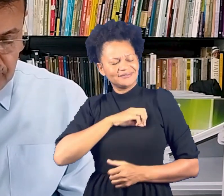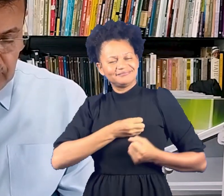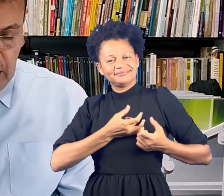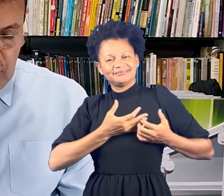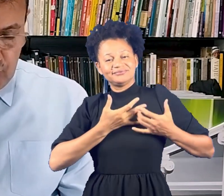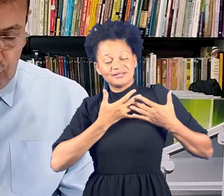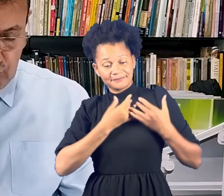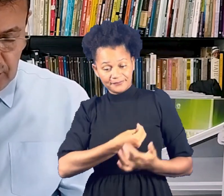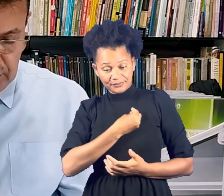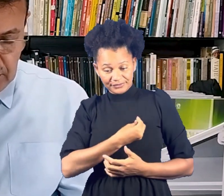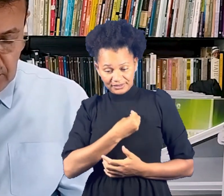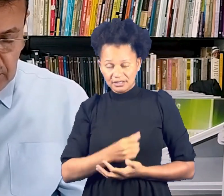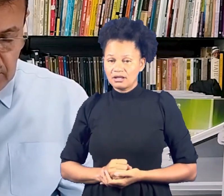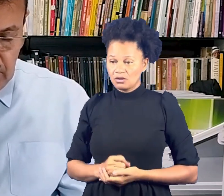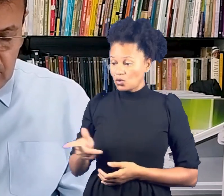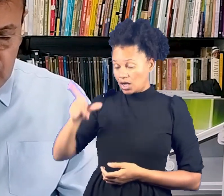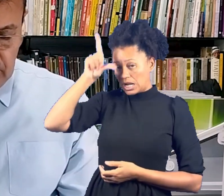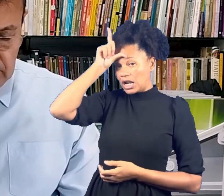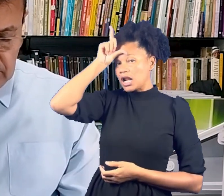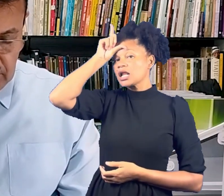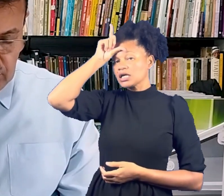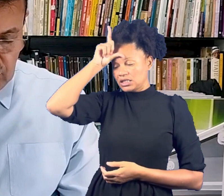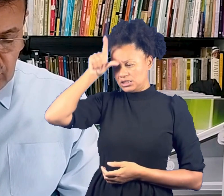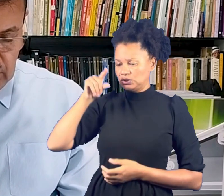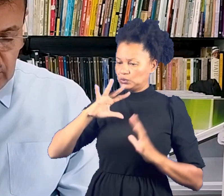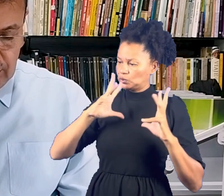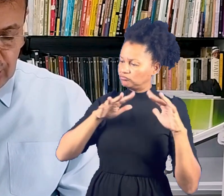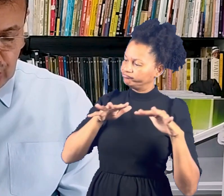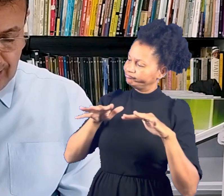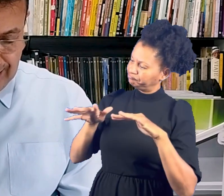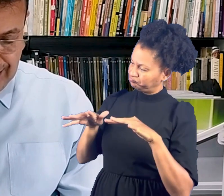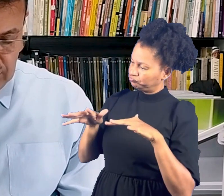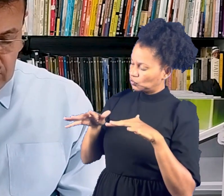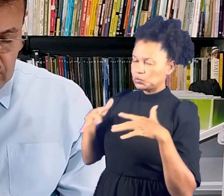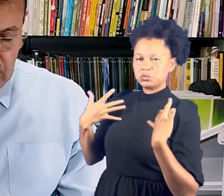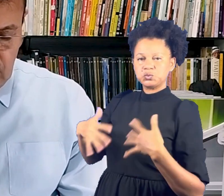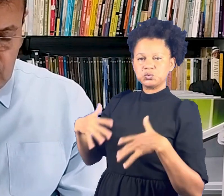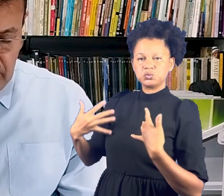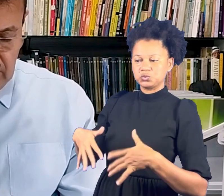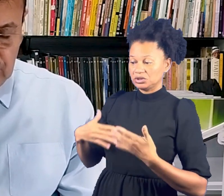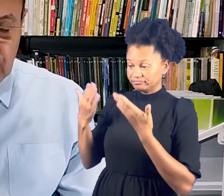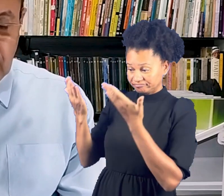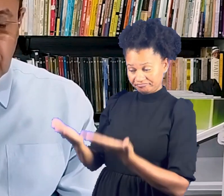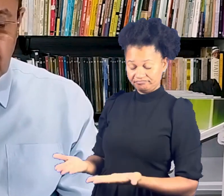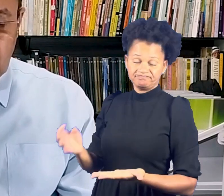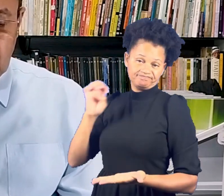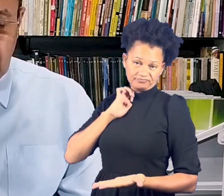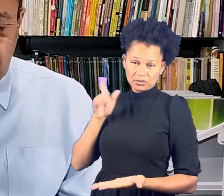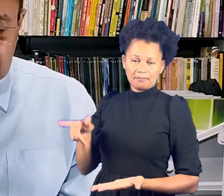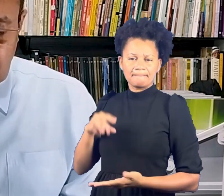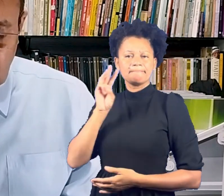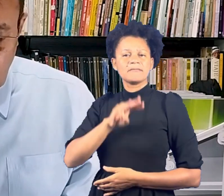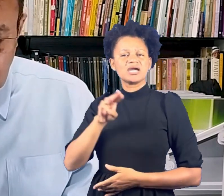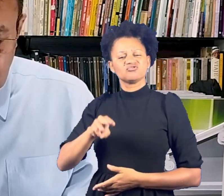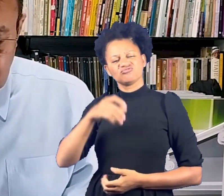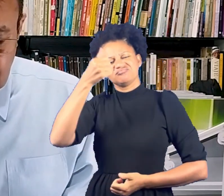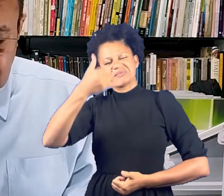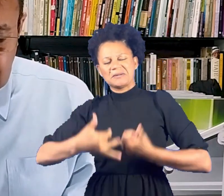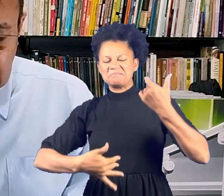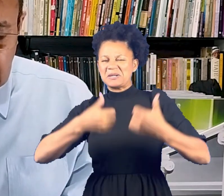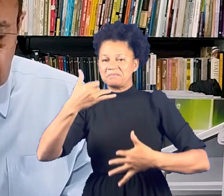vida. Foi um líder reconhecido e destacado, um mestre, um